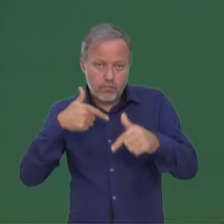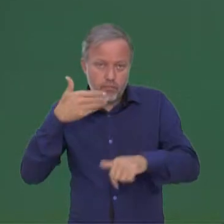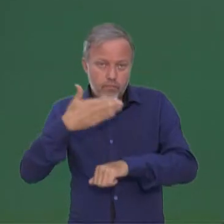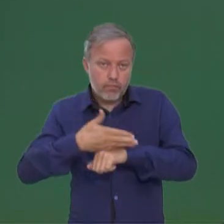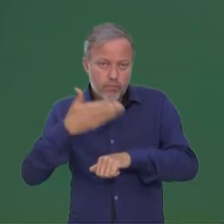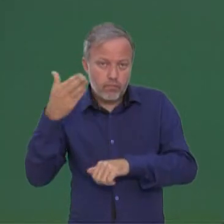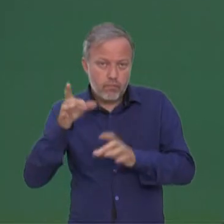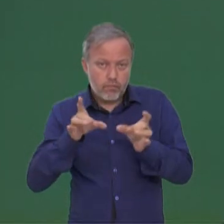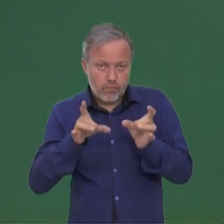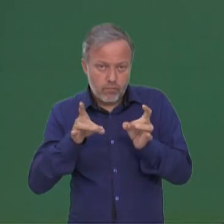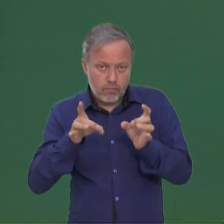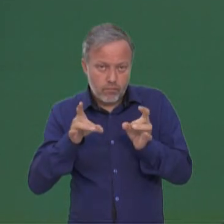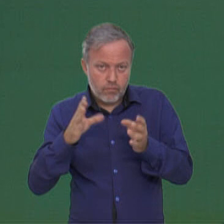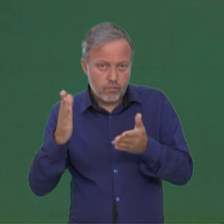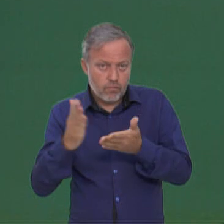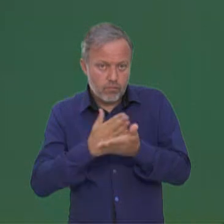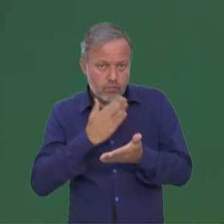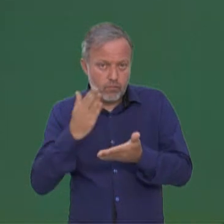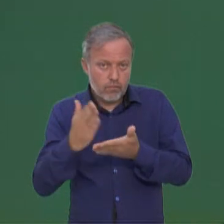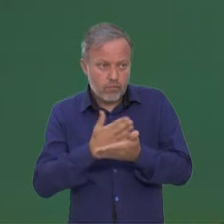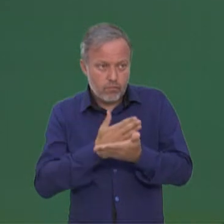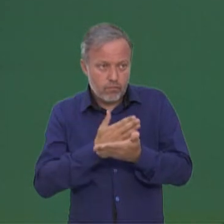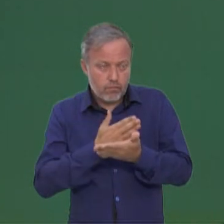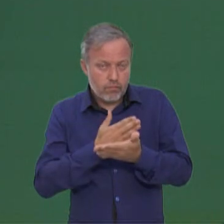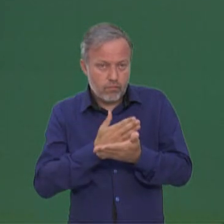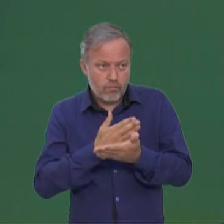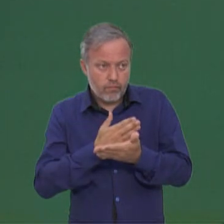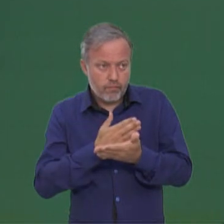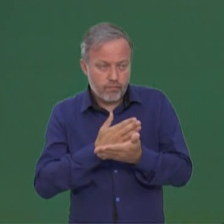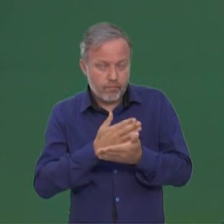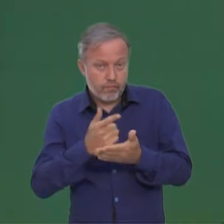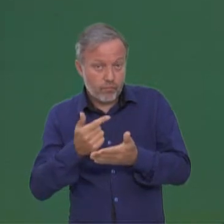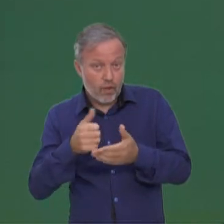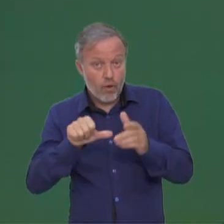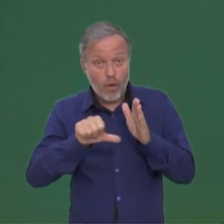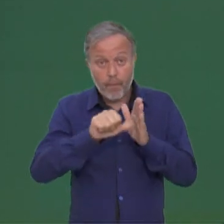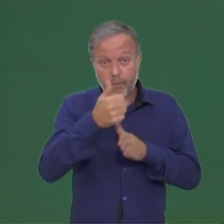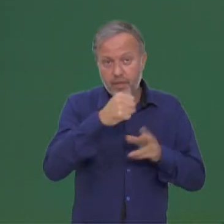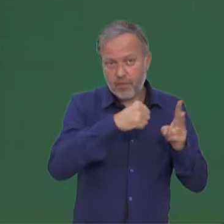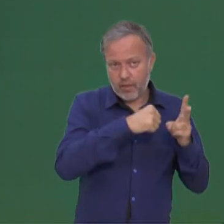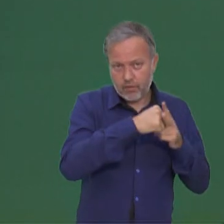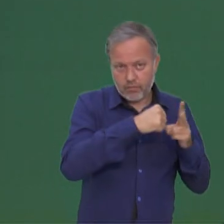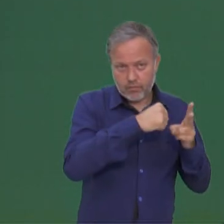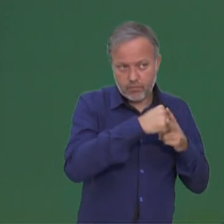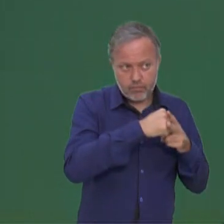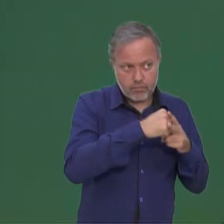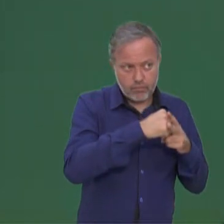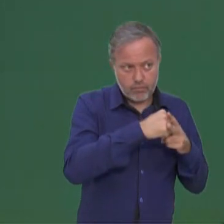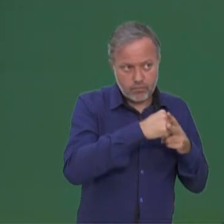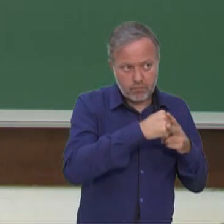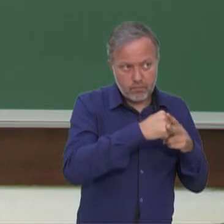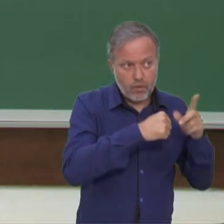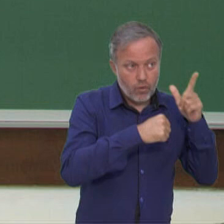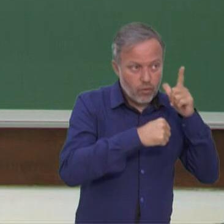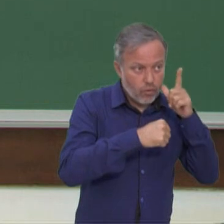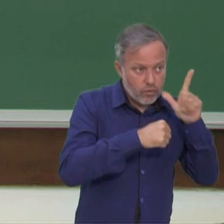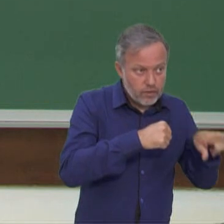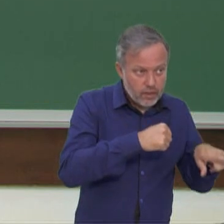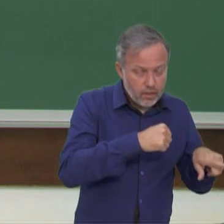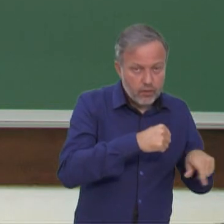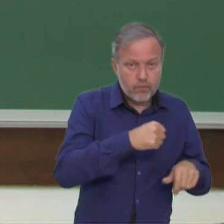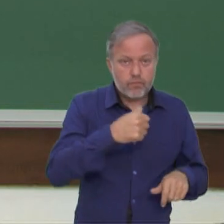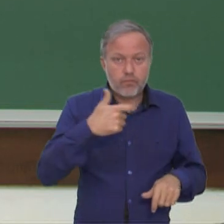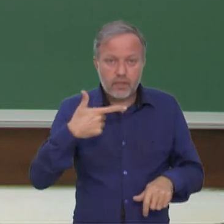Brito. Olha lá, na primeira oração, conseguiu é o primeiro verbo, segunda oração, empregassem é o